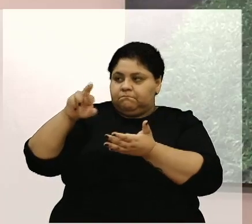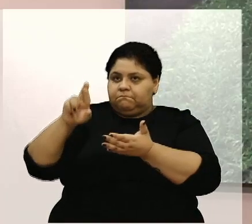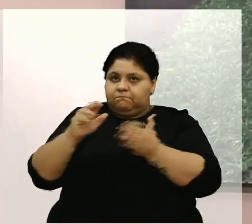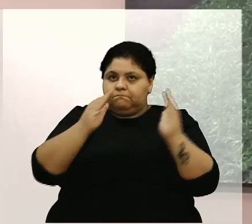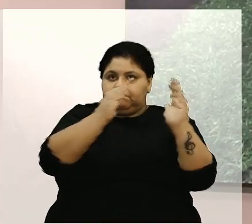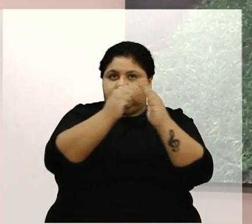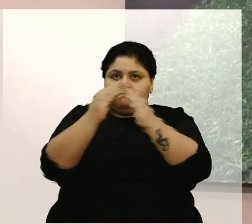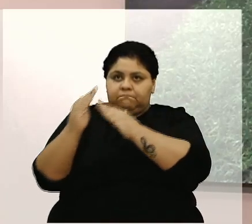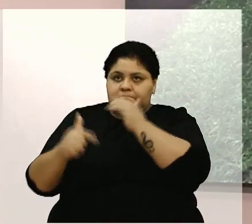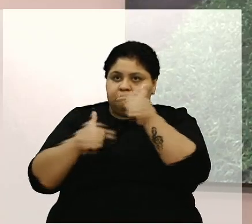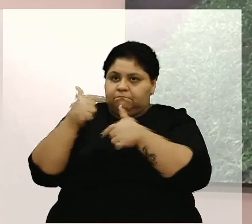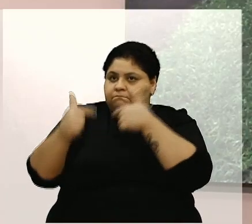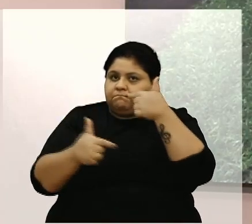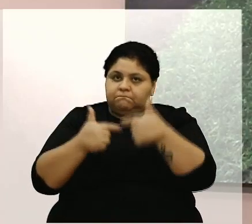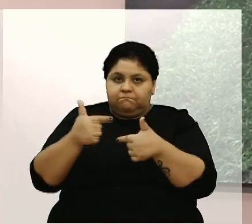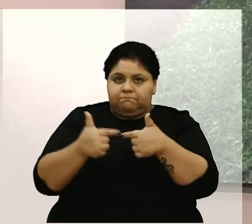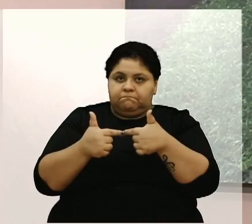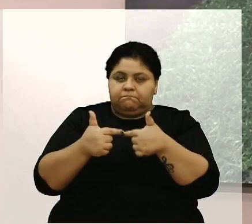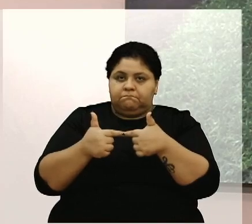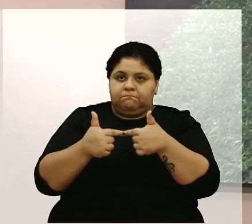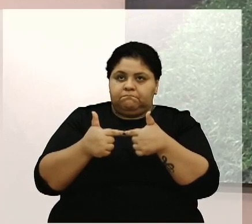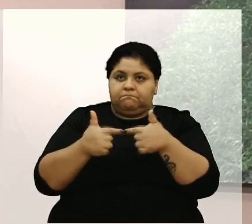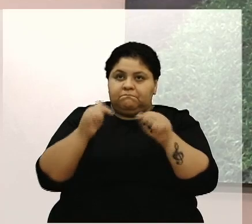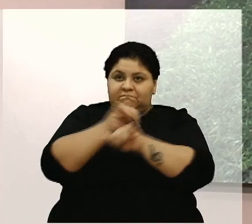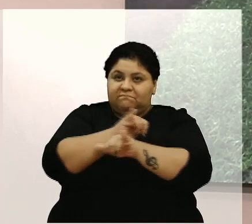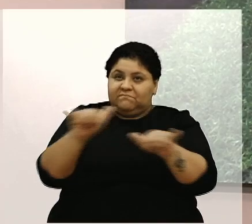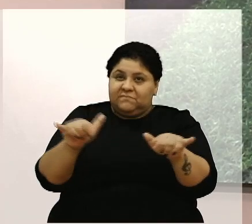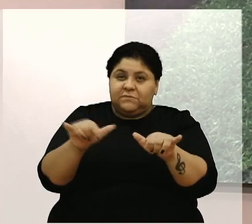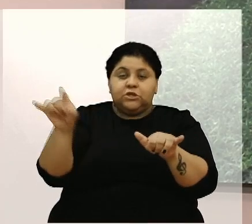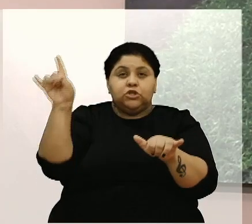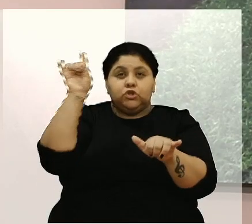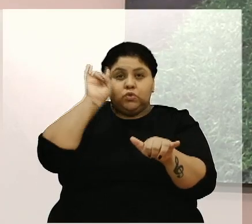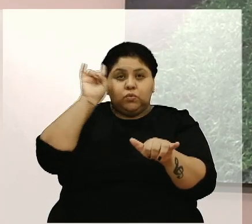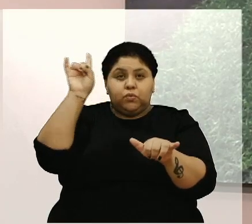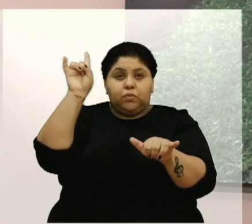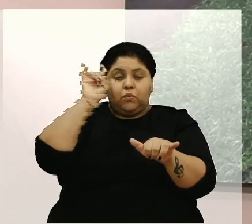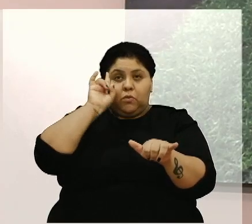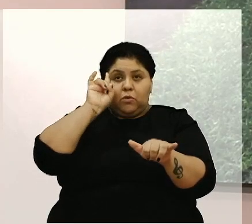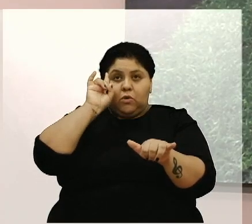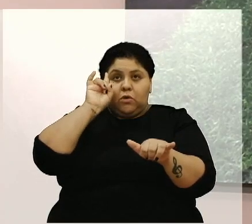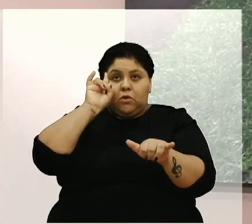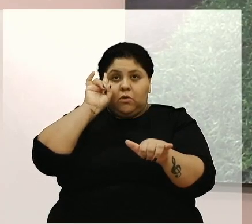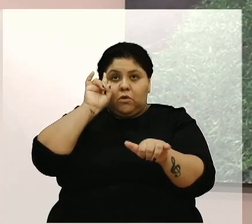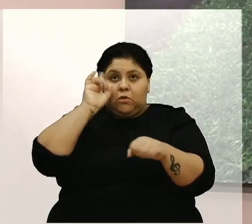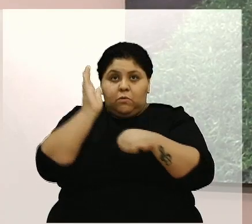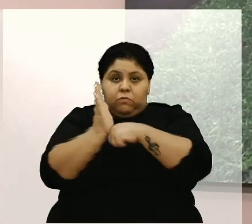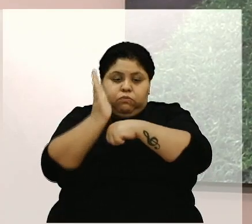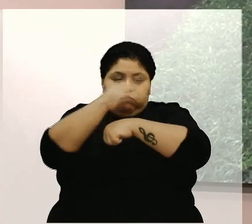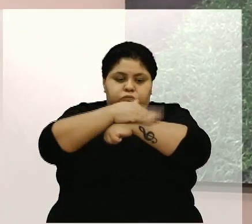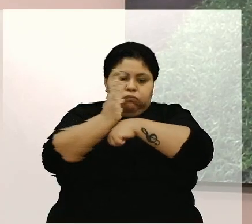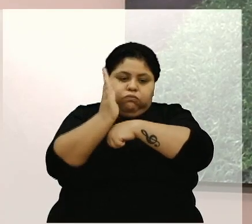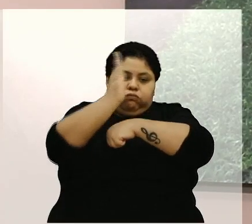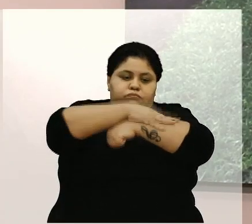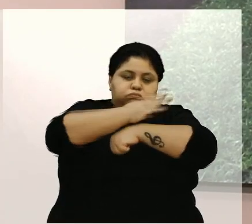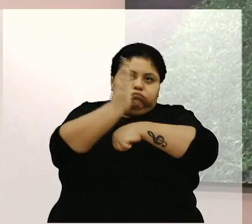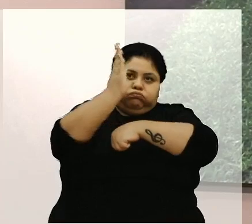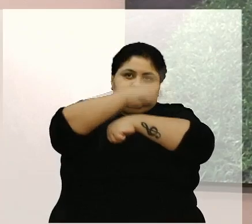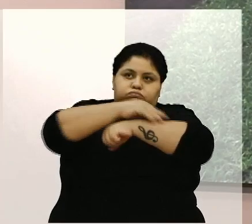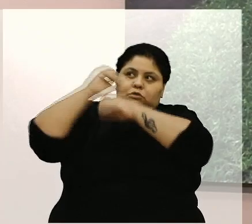vem trabalhando sobre aviso dia e noite, cobrindo encostas, como mostra ali, para evitar